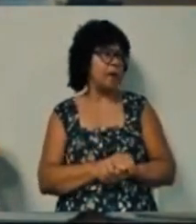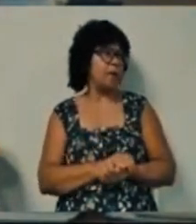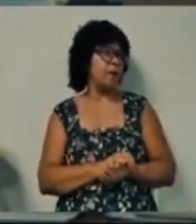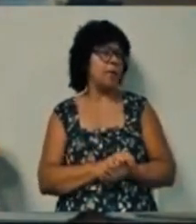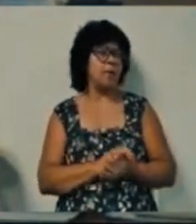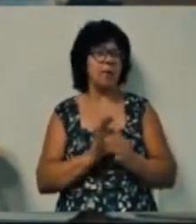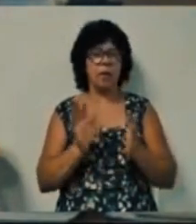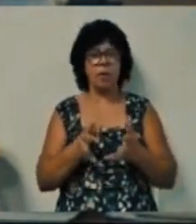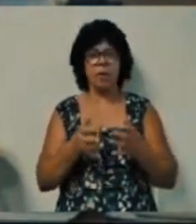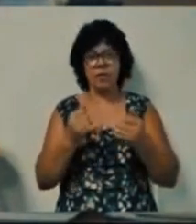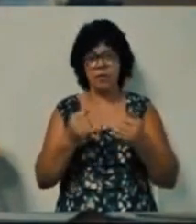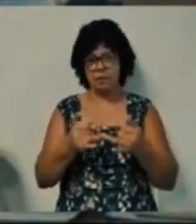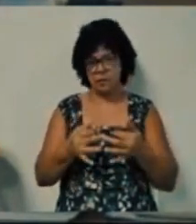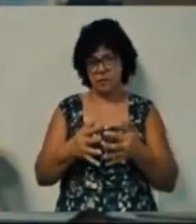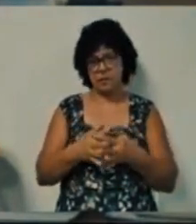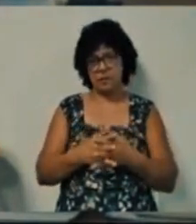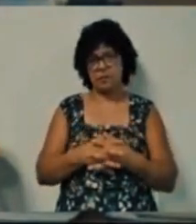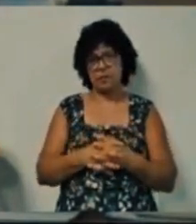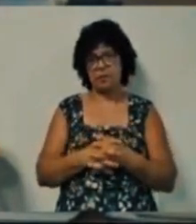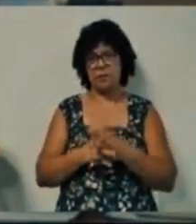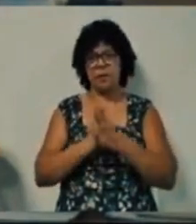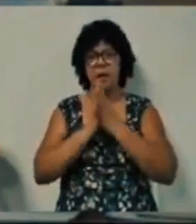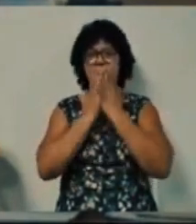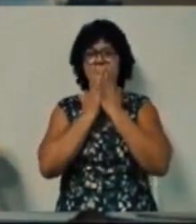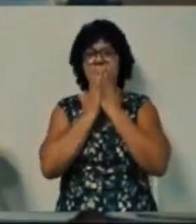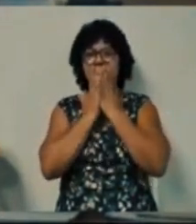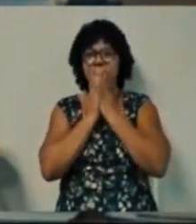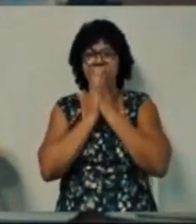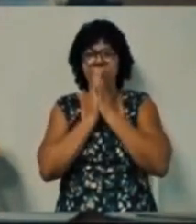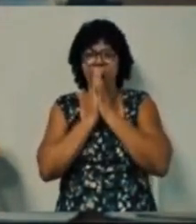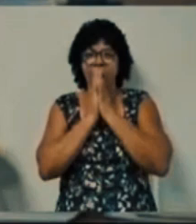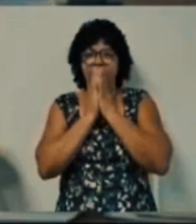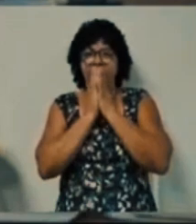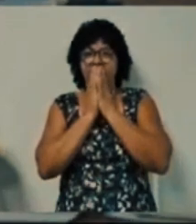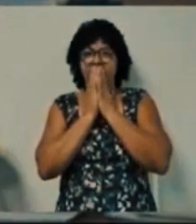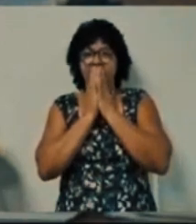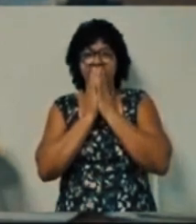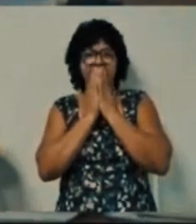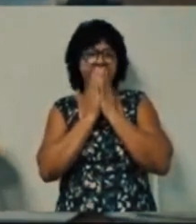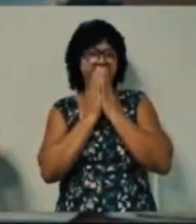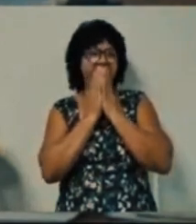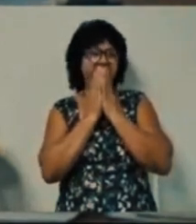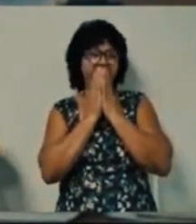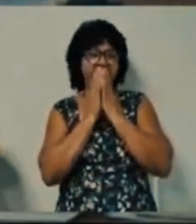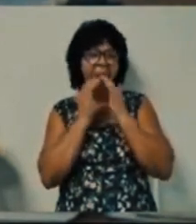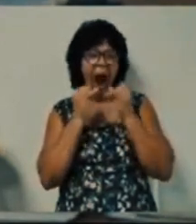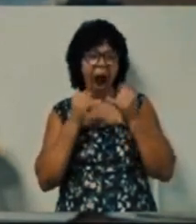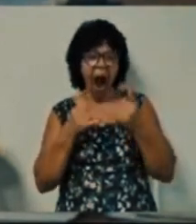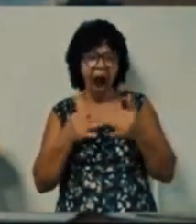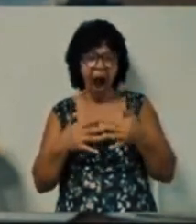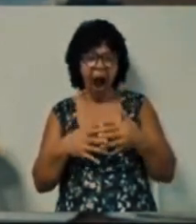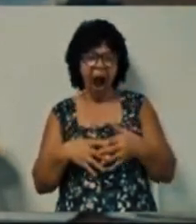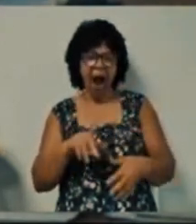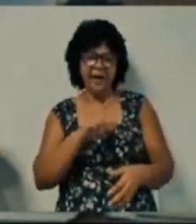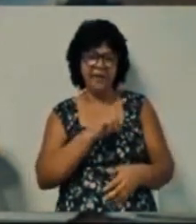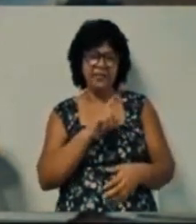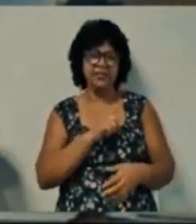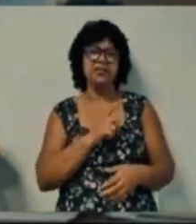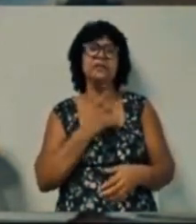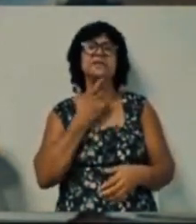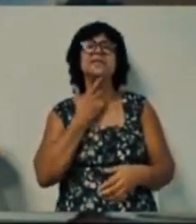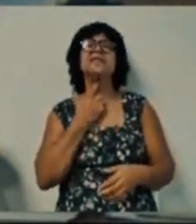seu coração, uma chama que o incomodava a levar